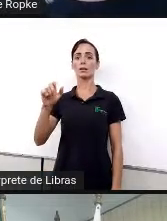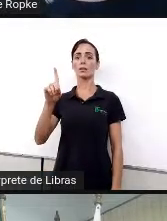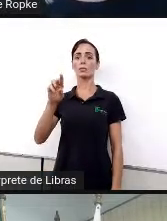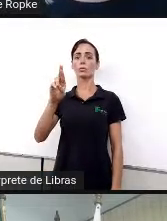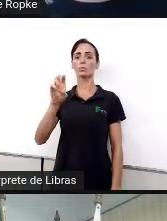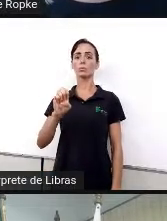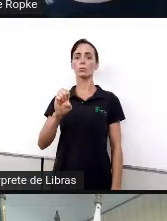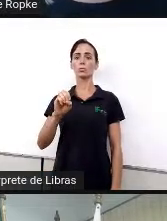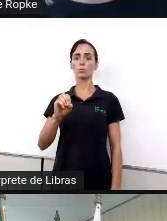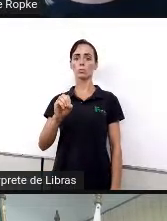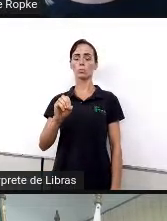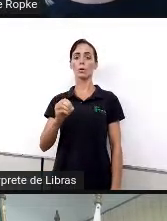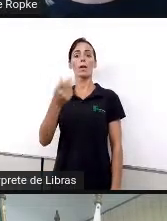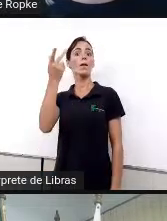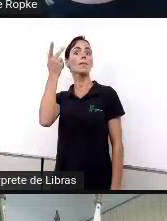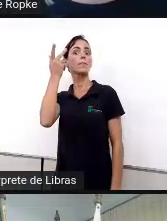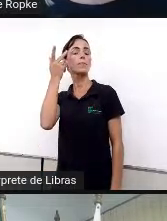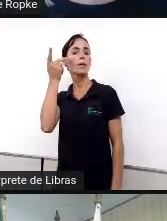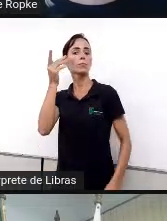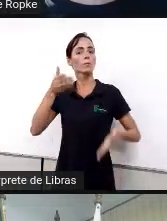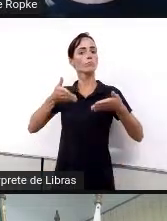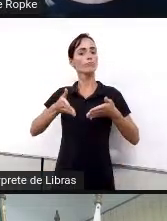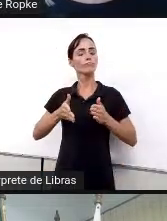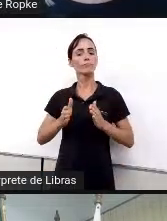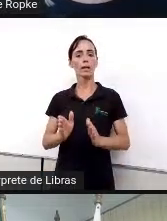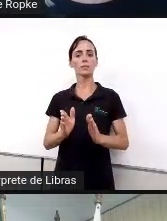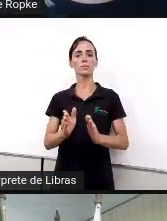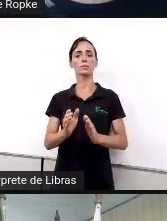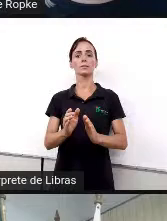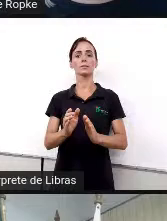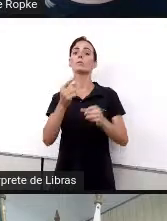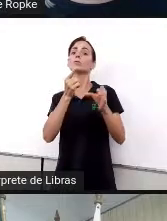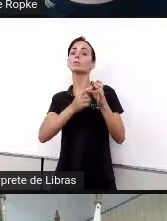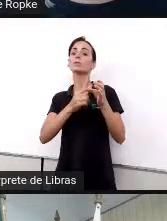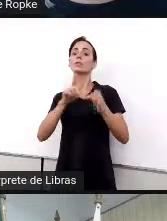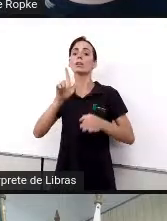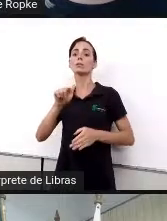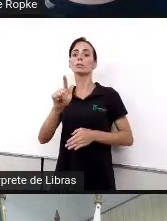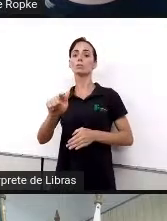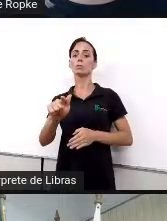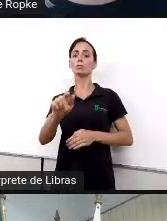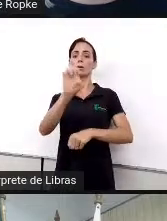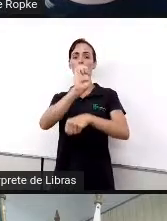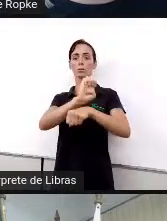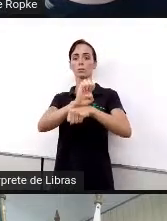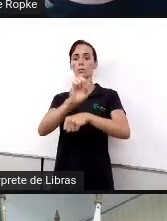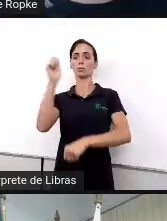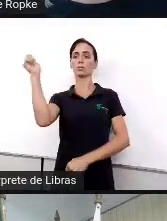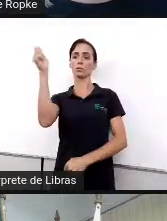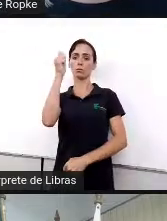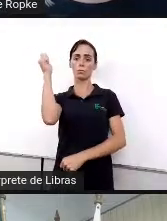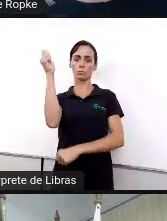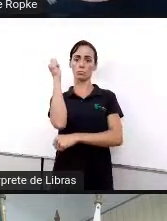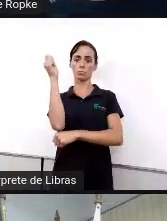Alessandro é natural da cidade de Giruá, estado do Rio Grande do Sul.